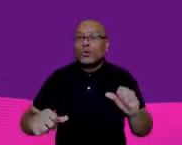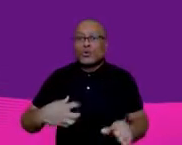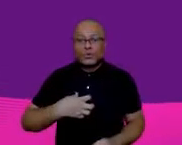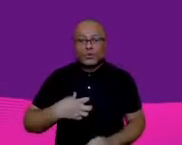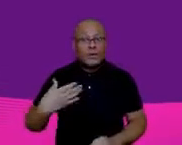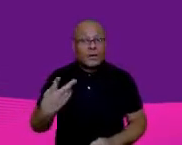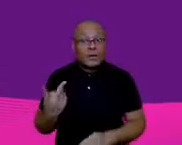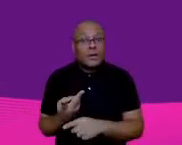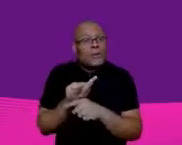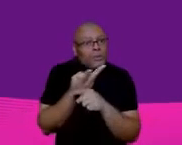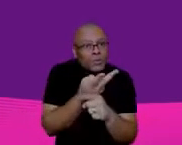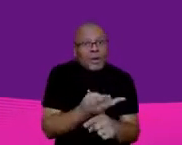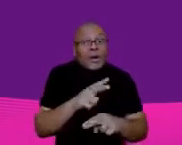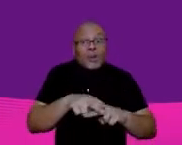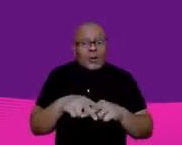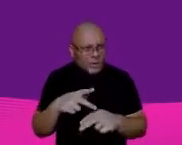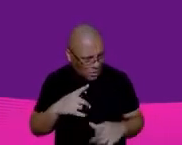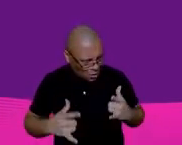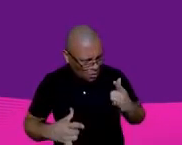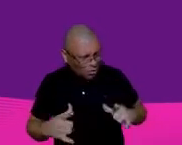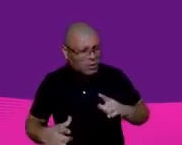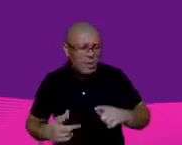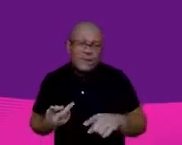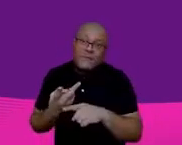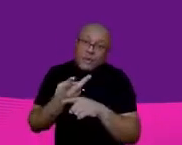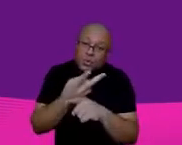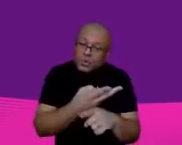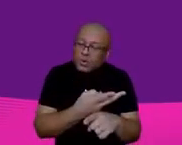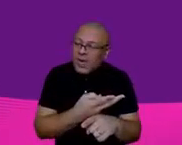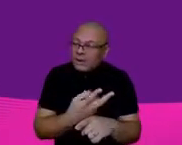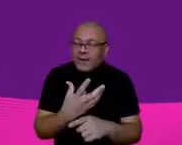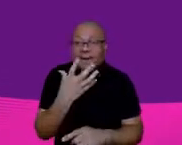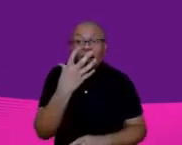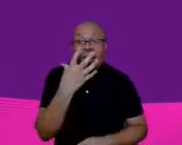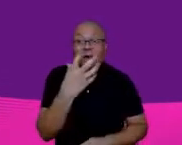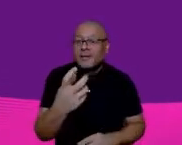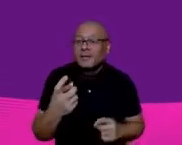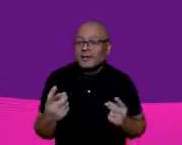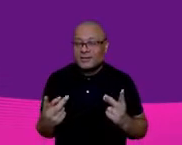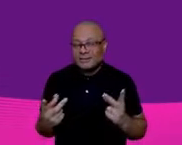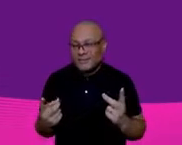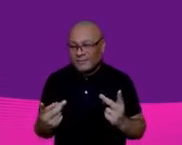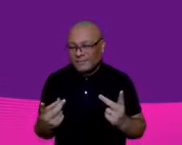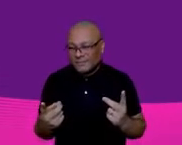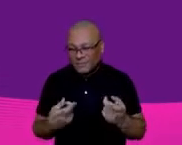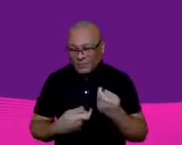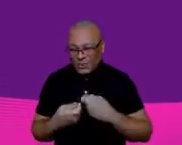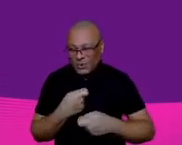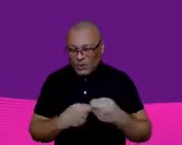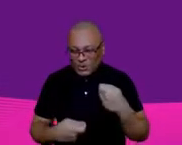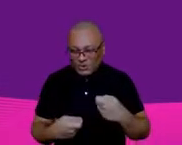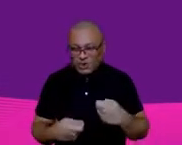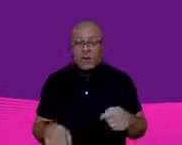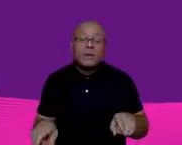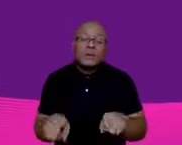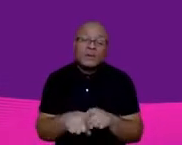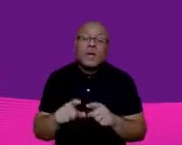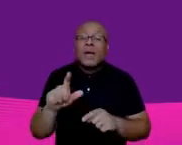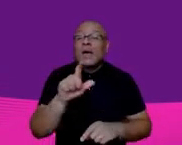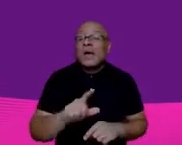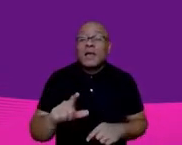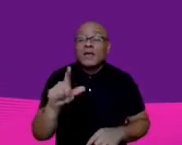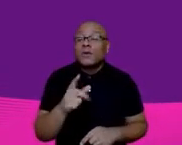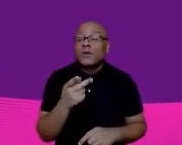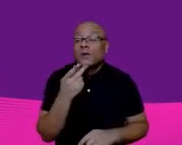por causa da cirurgia robótica, então ele é atrativo comercialmente, né? E a literatura ela fala de um ponto de